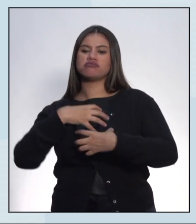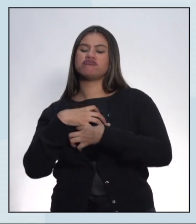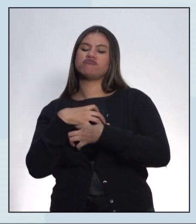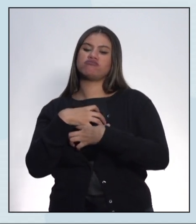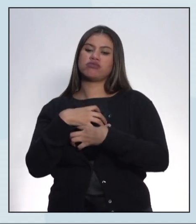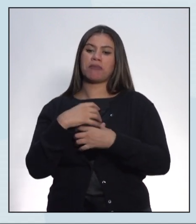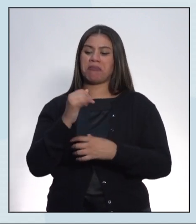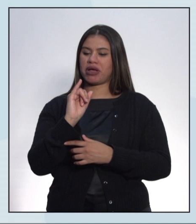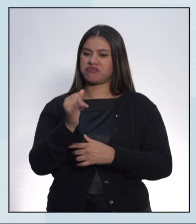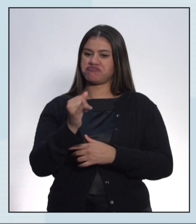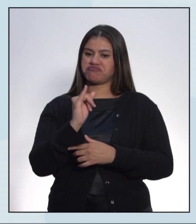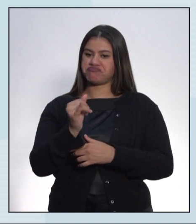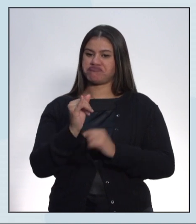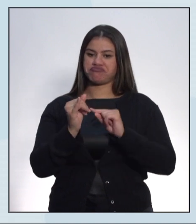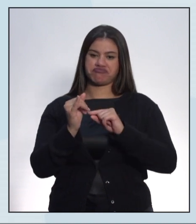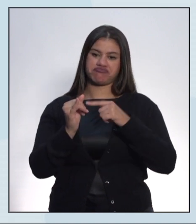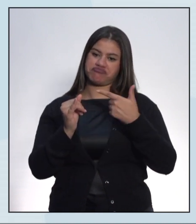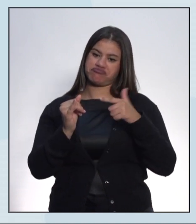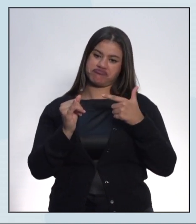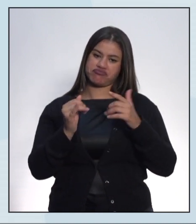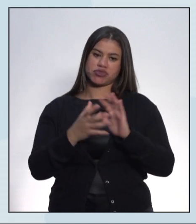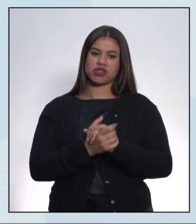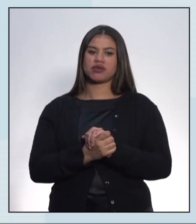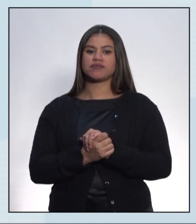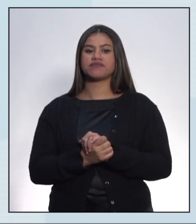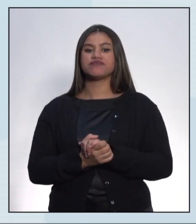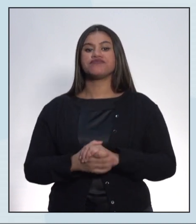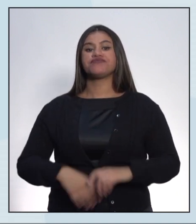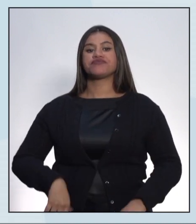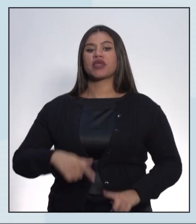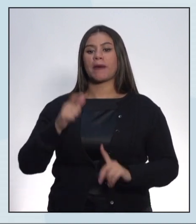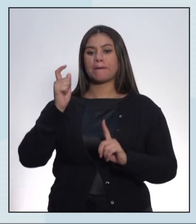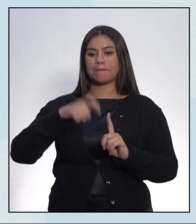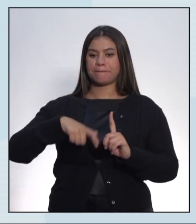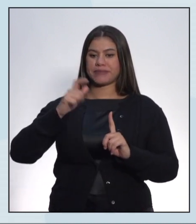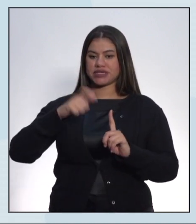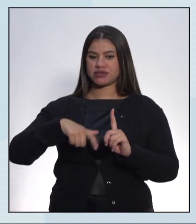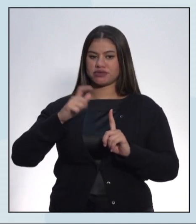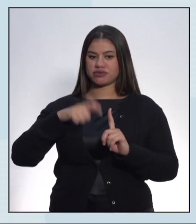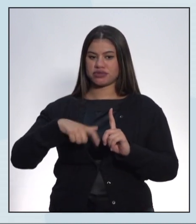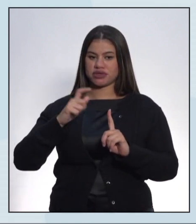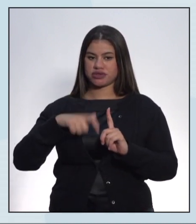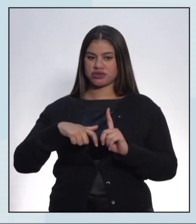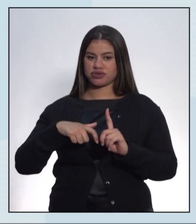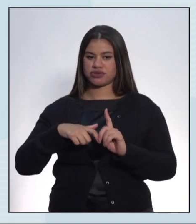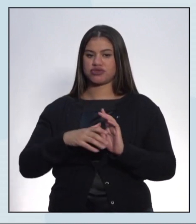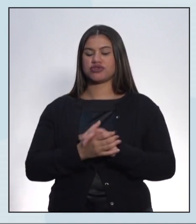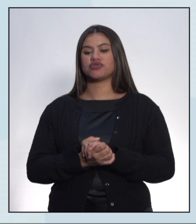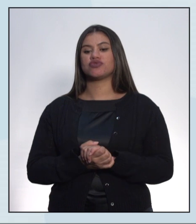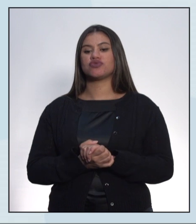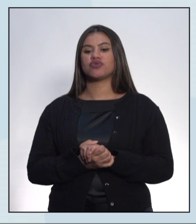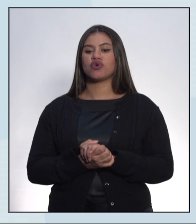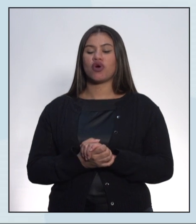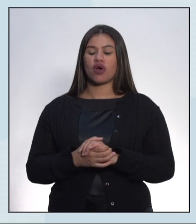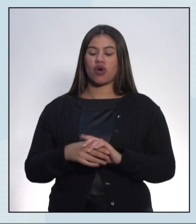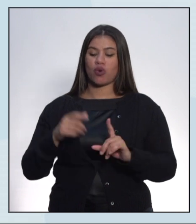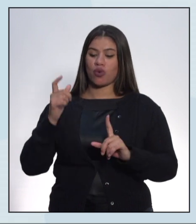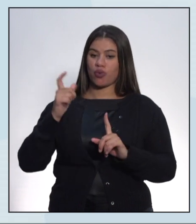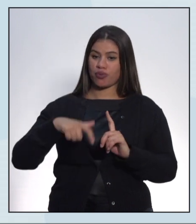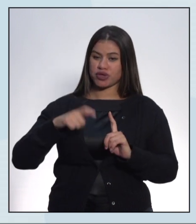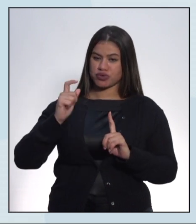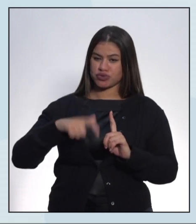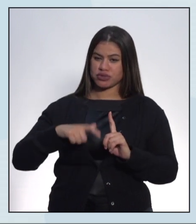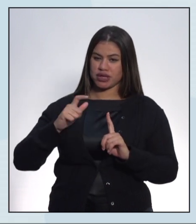Enquanto narração, é isso. Personagens, aí sim. Específico do conto. Os personagens num conto são